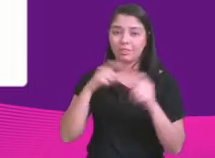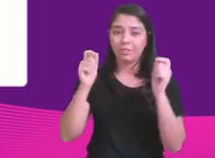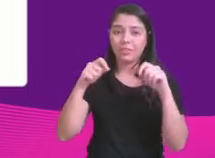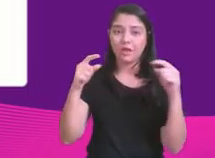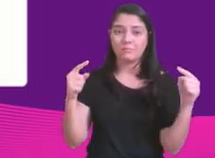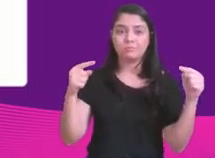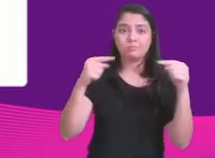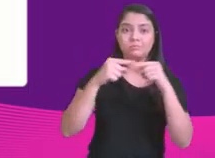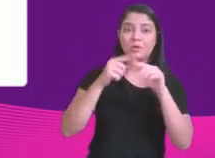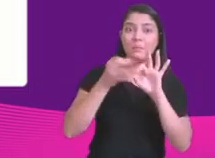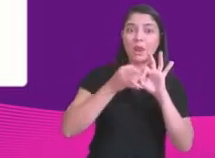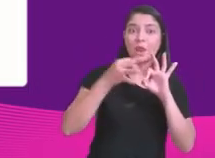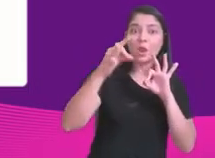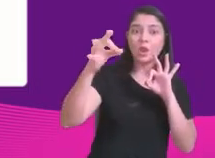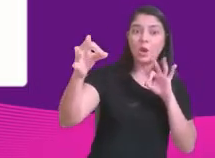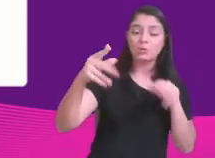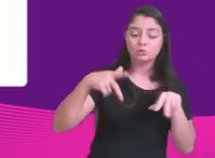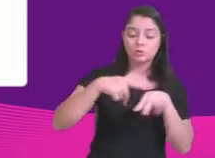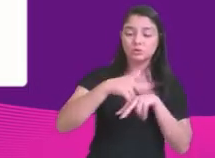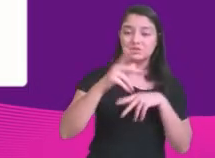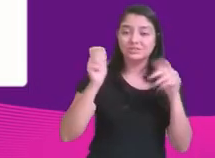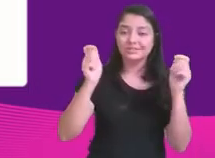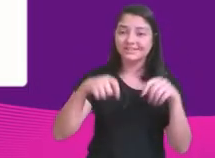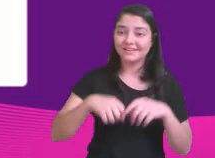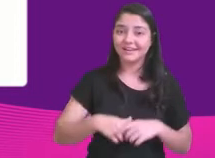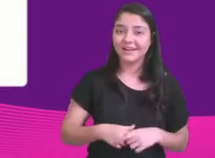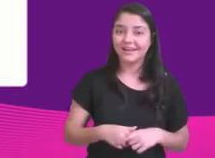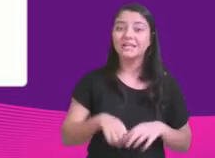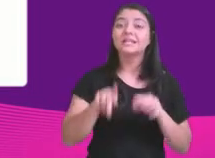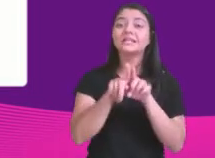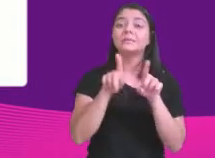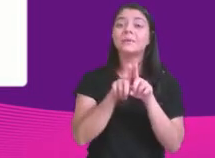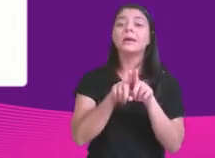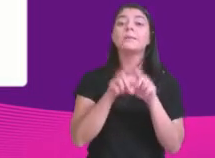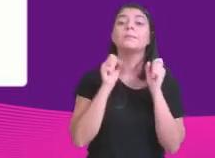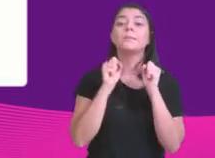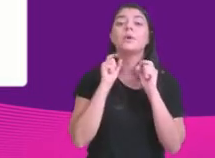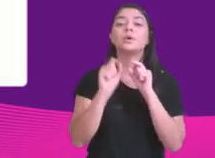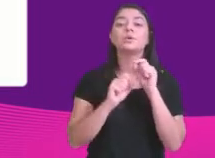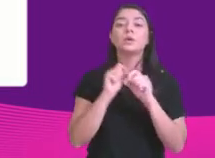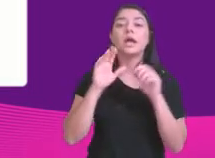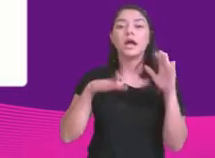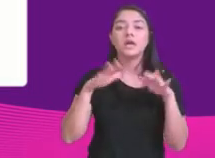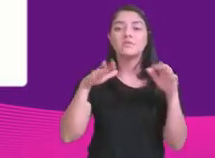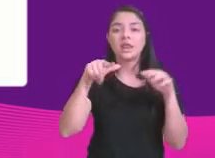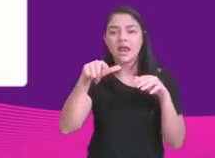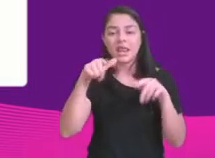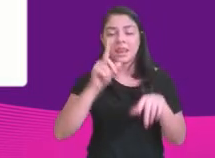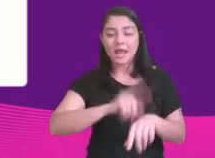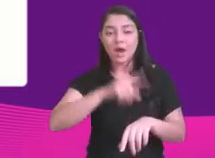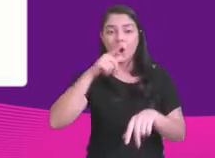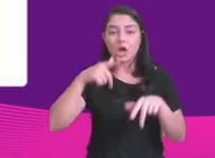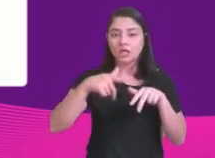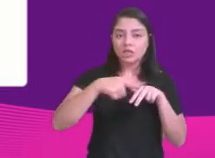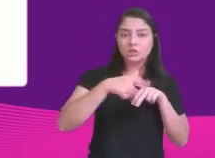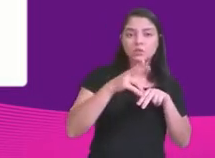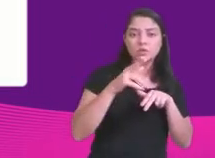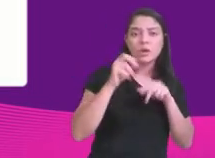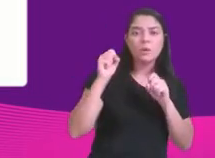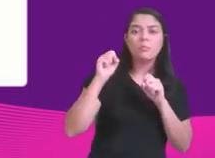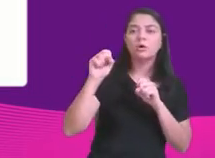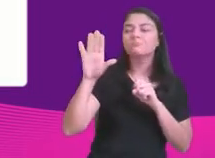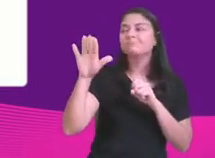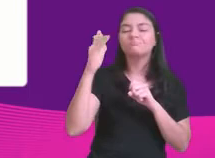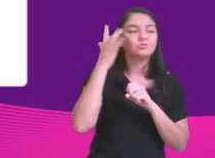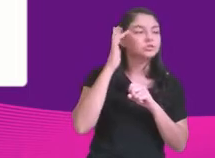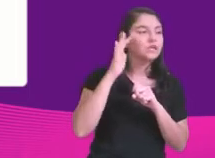uma democratização, uma consultoria durante o ato cirúrgico, e desta forma nós vamos